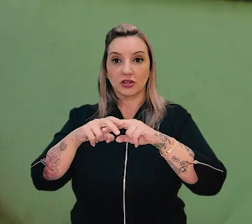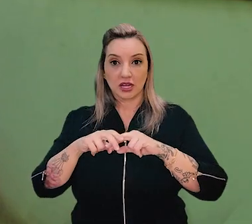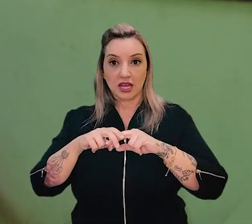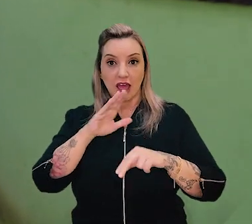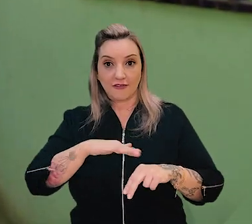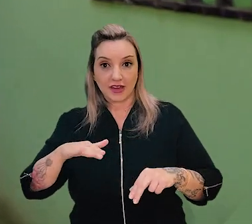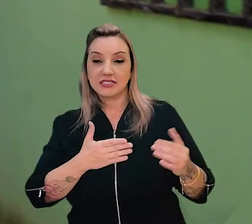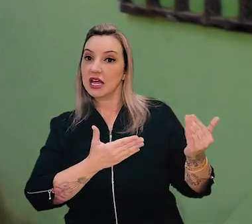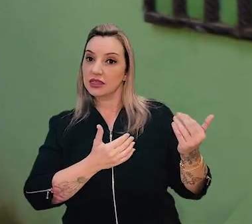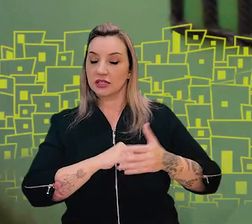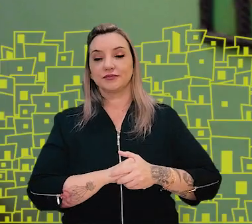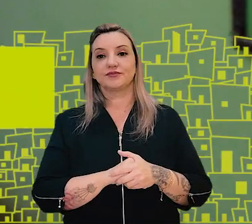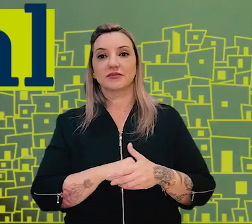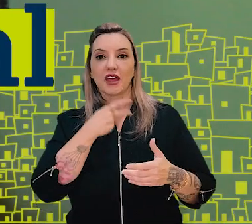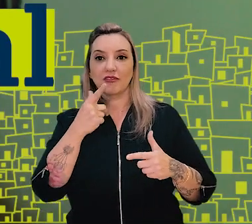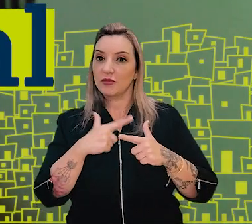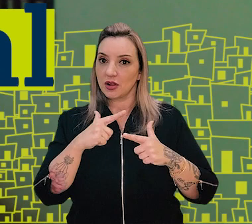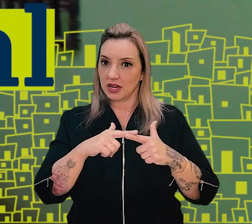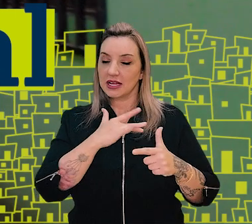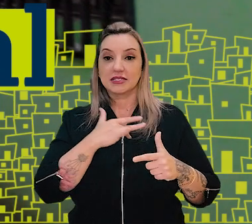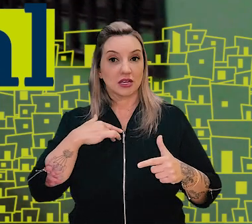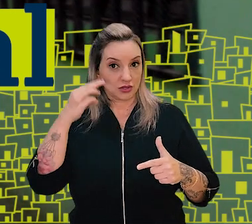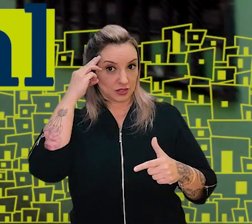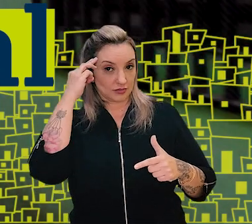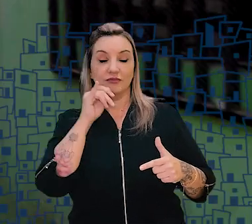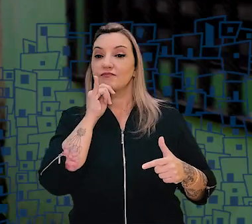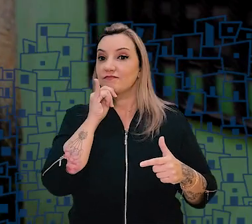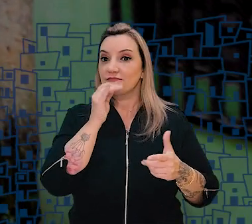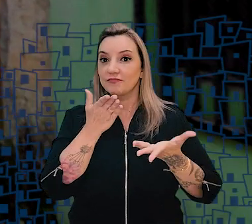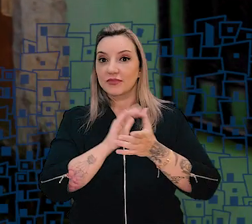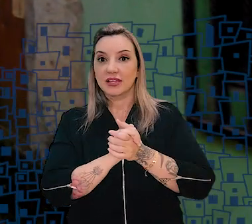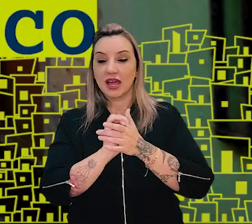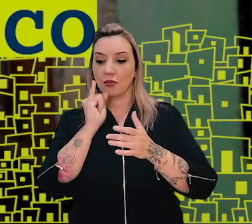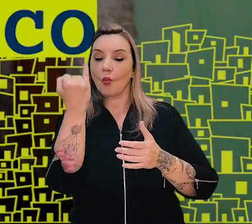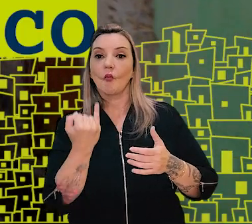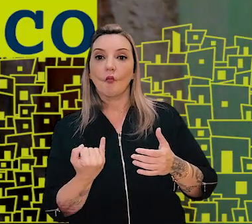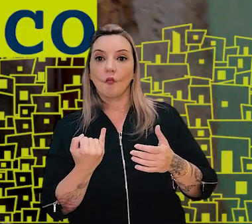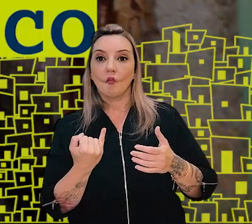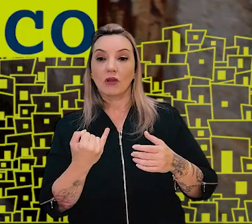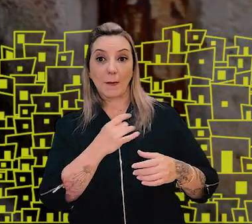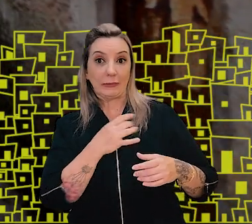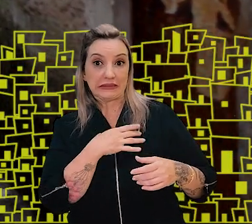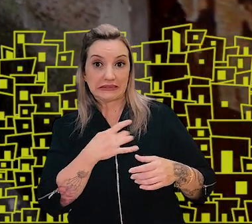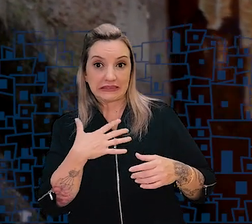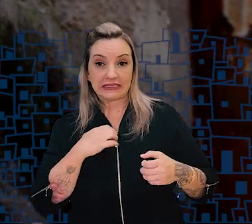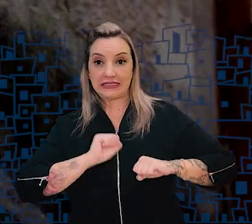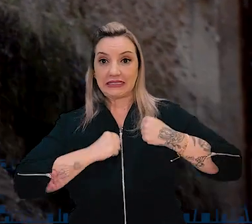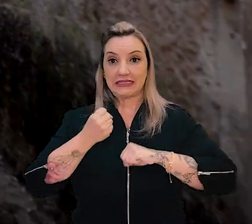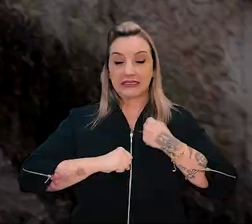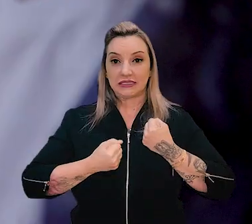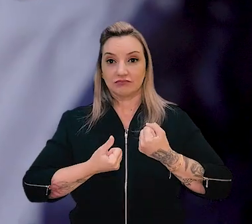adolescência. Ah, quando a gente fala em problemas de saúde mental, como por exemplo, anorexia, síndrome do pânico,